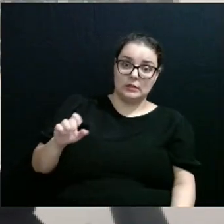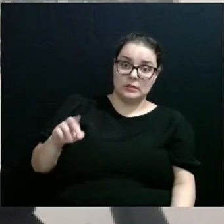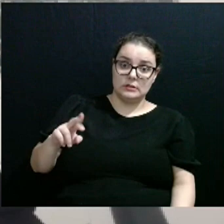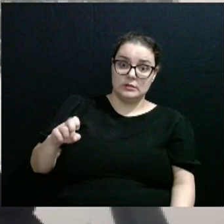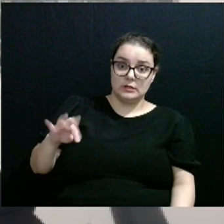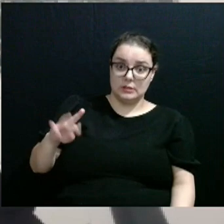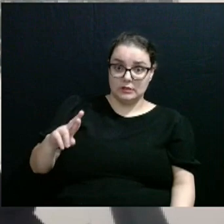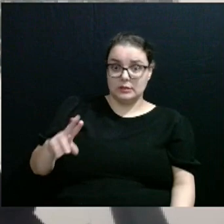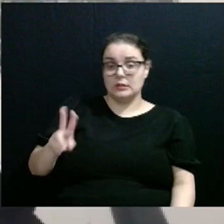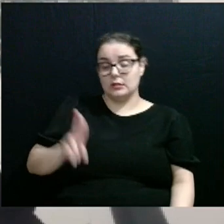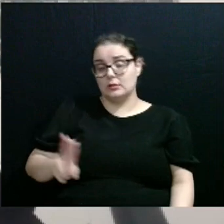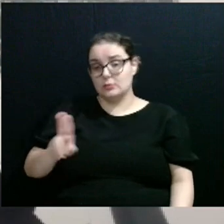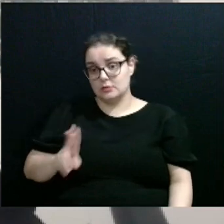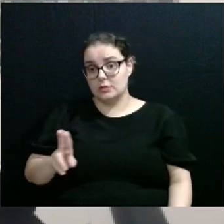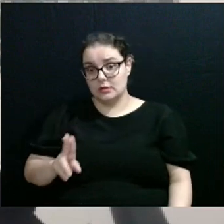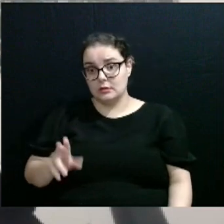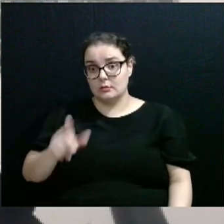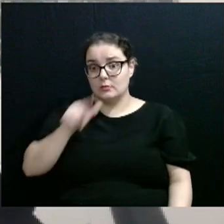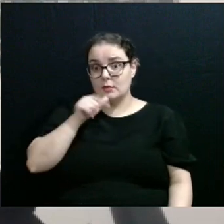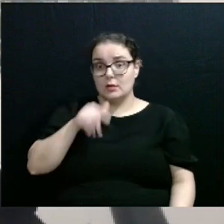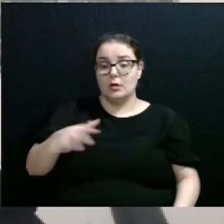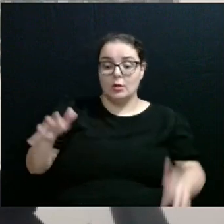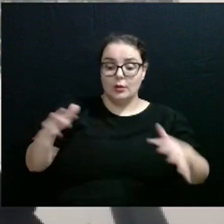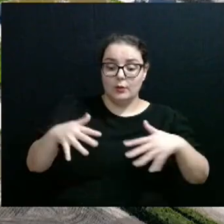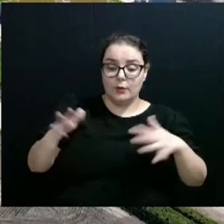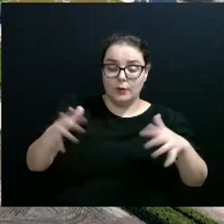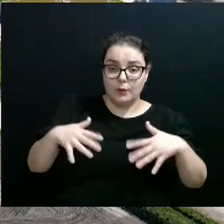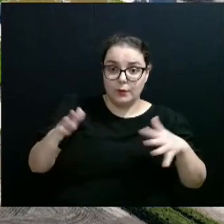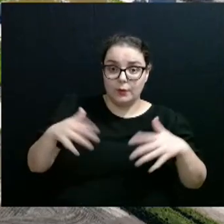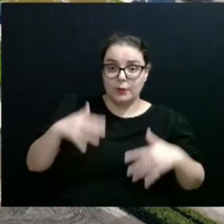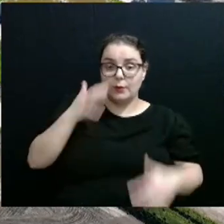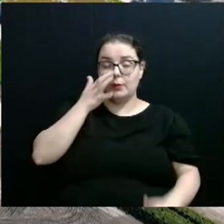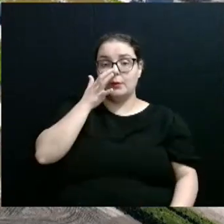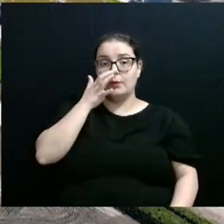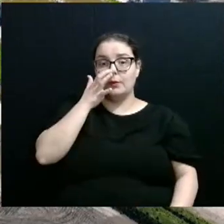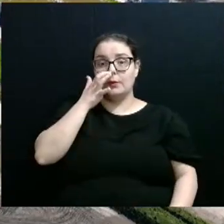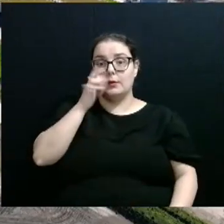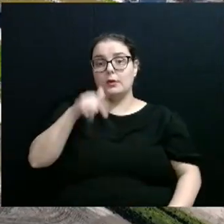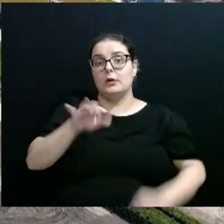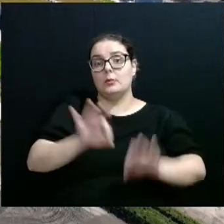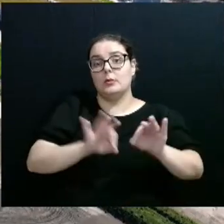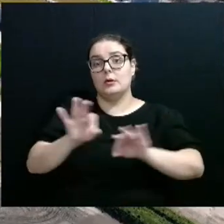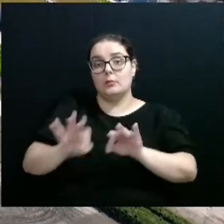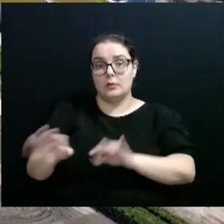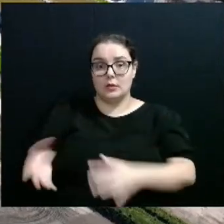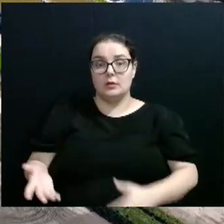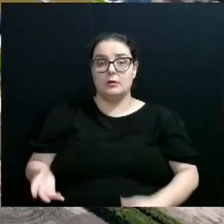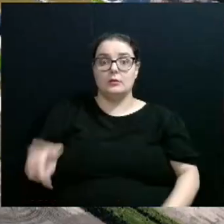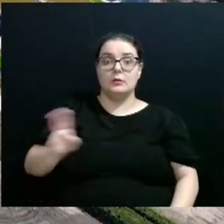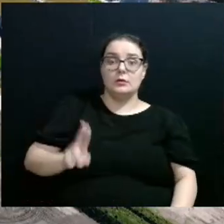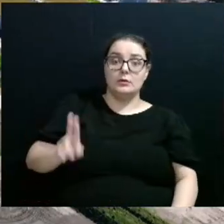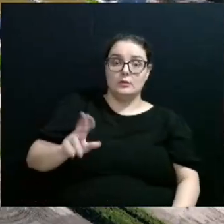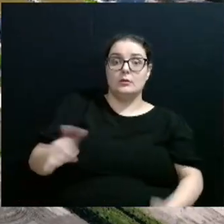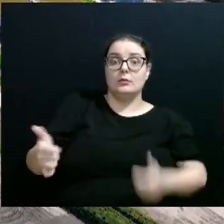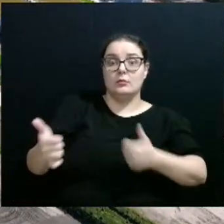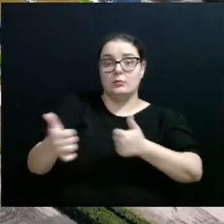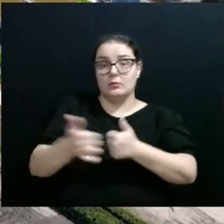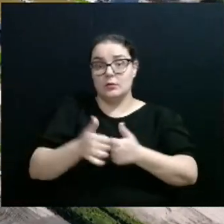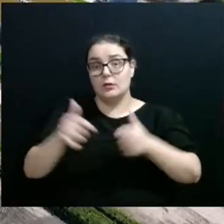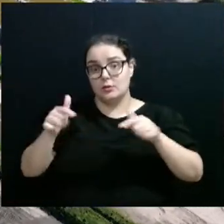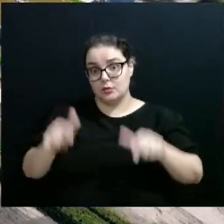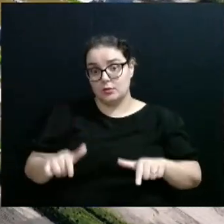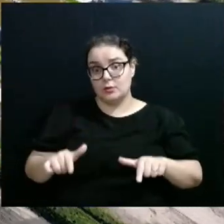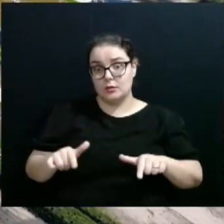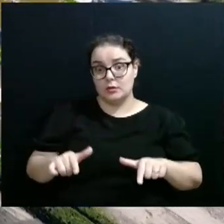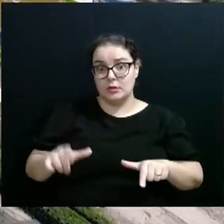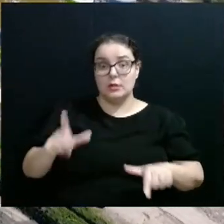no seu resfriamento, ele normalmente é planejado para ser instalado próximo de lugares onde você